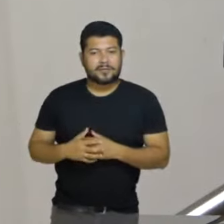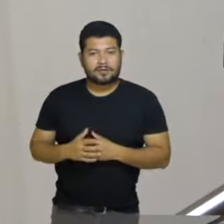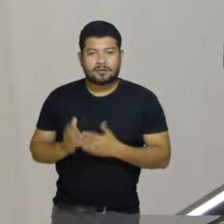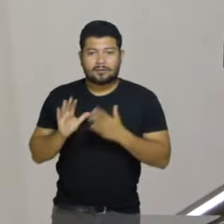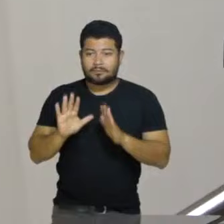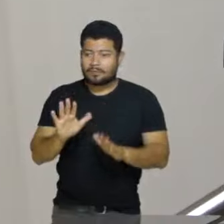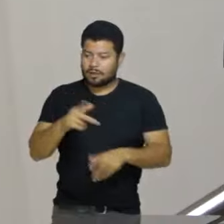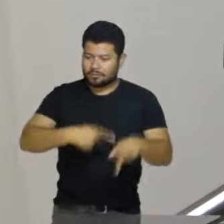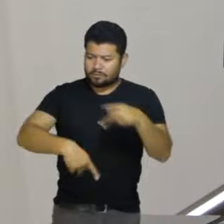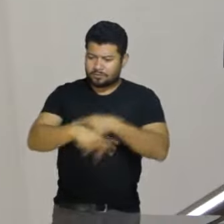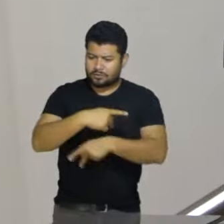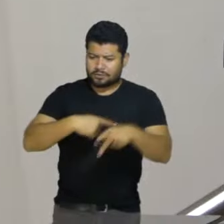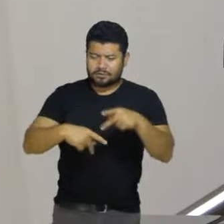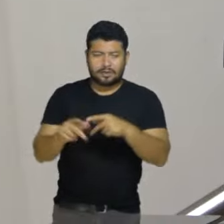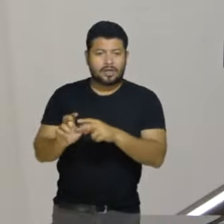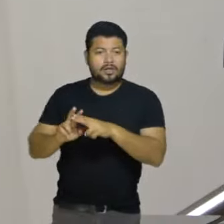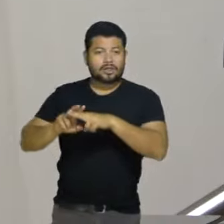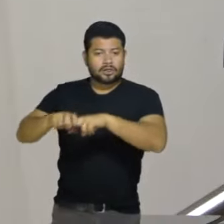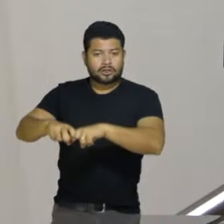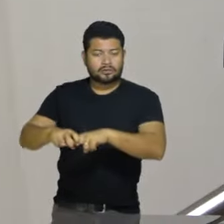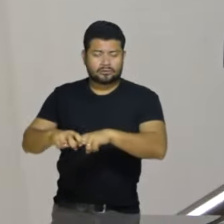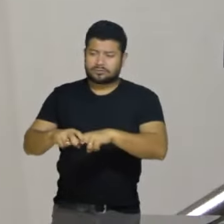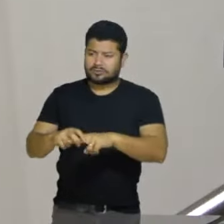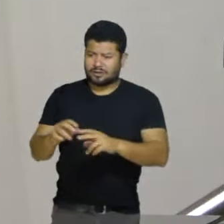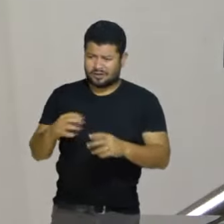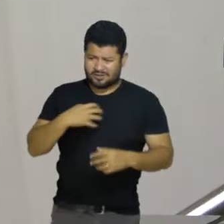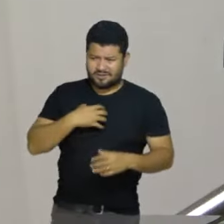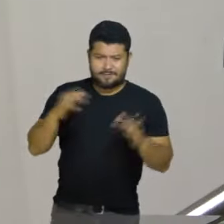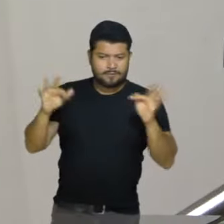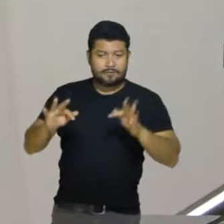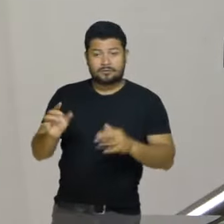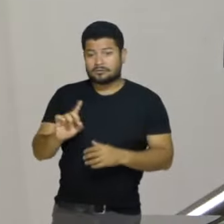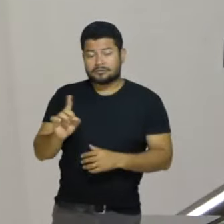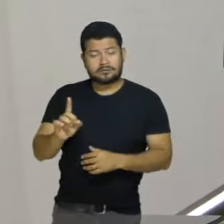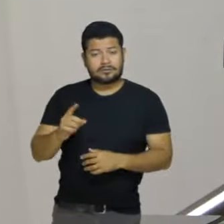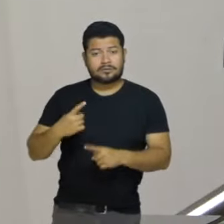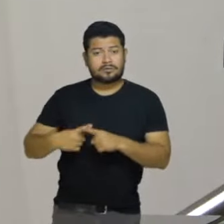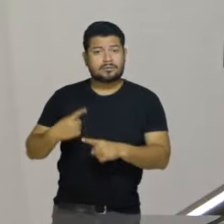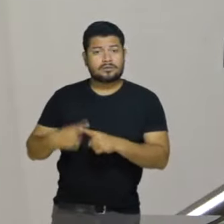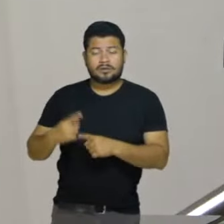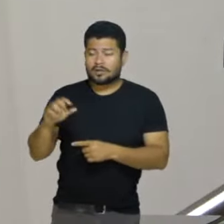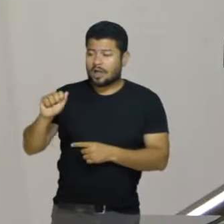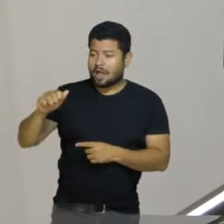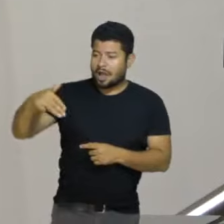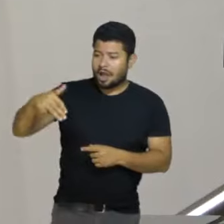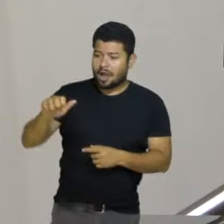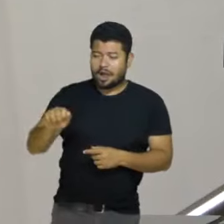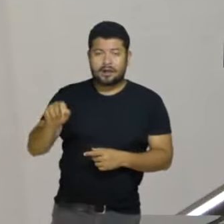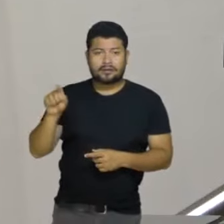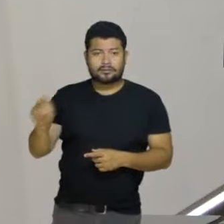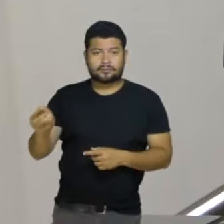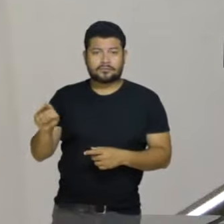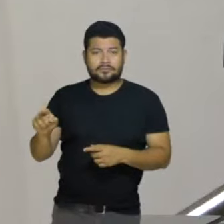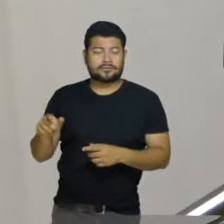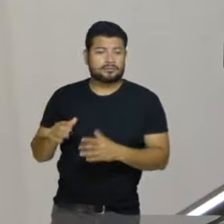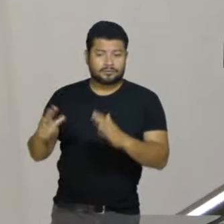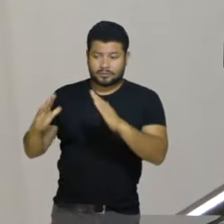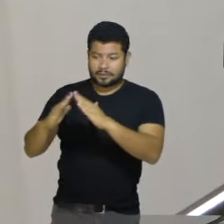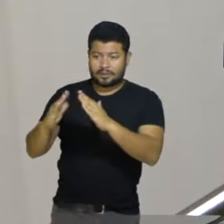não está feliz. A população da AMA, daquela causa autista do município de Tijucas, não está feliz.